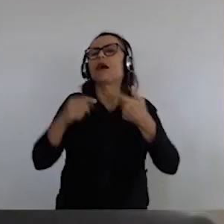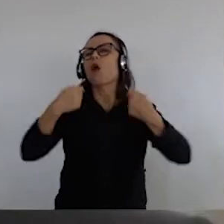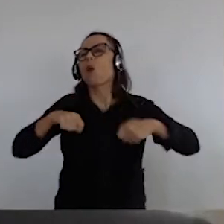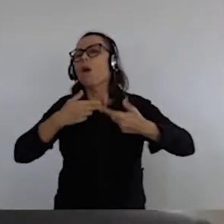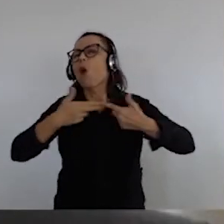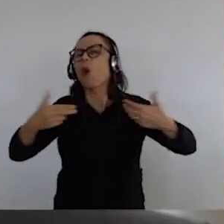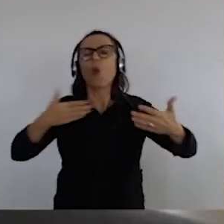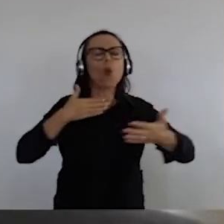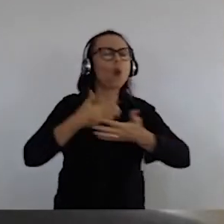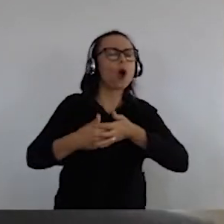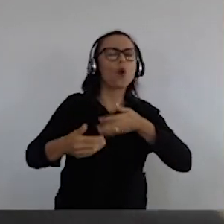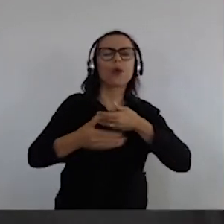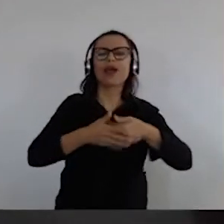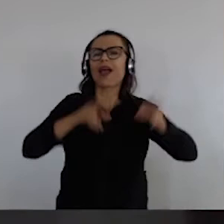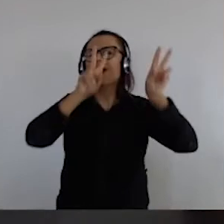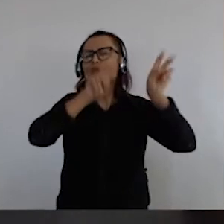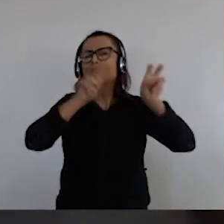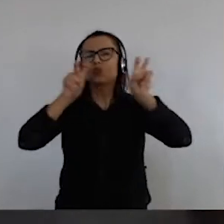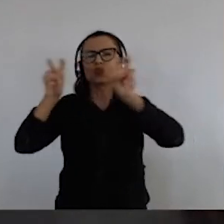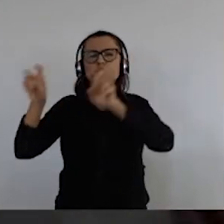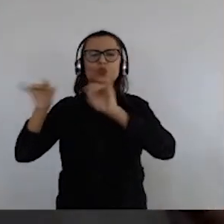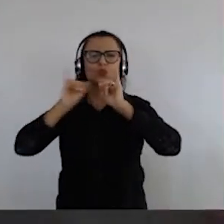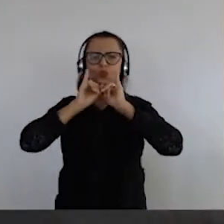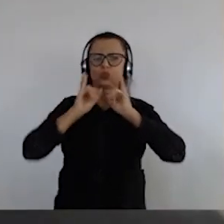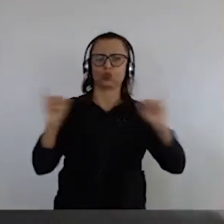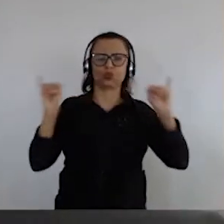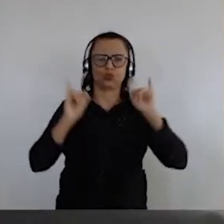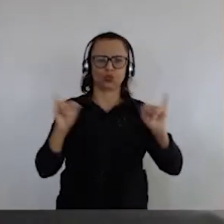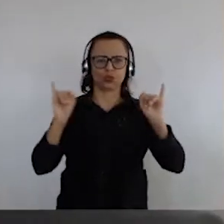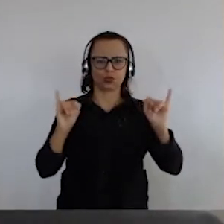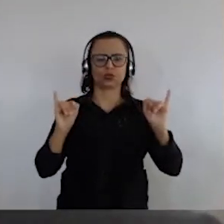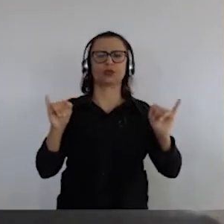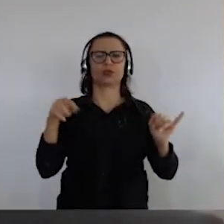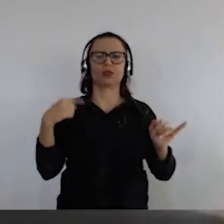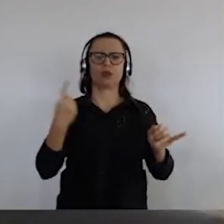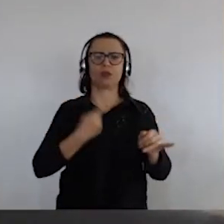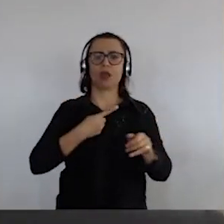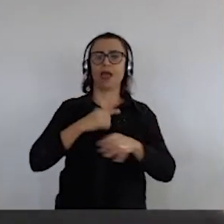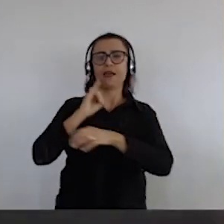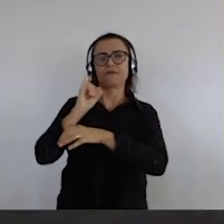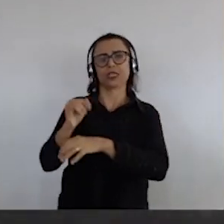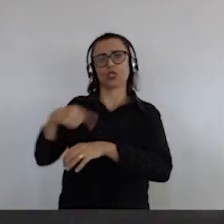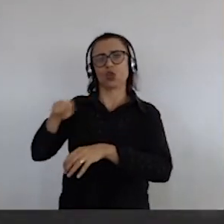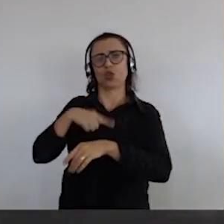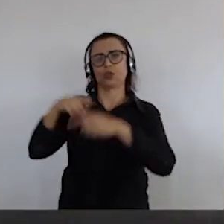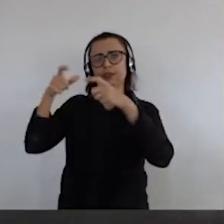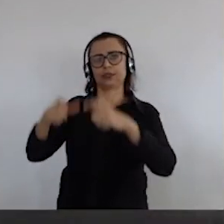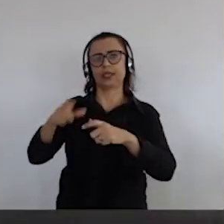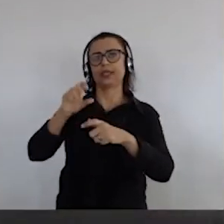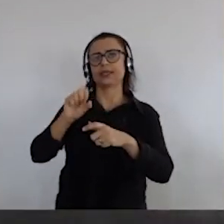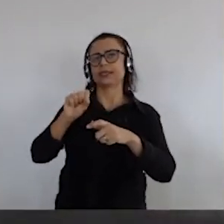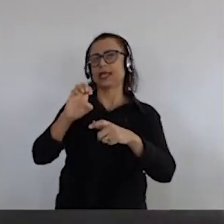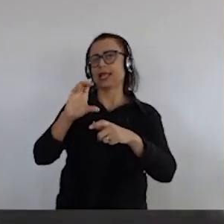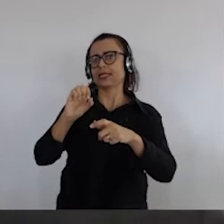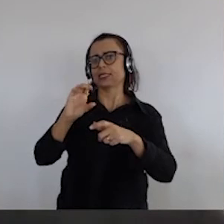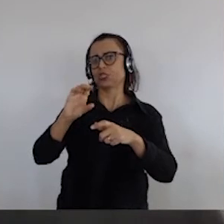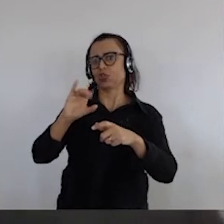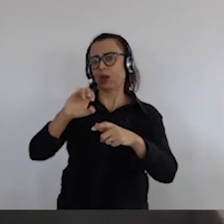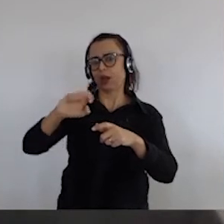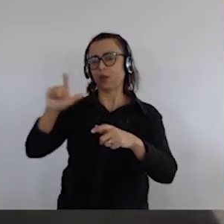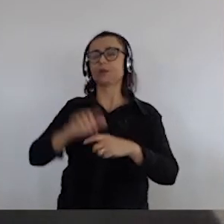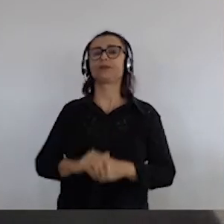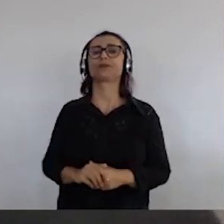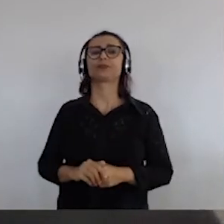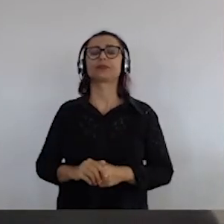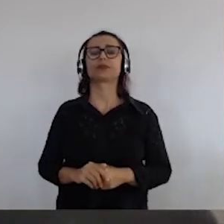a qualquer violação que seja noticiada à nossa seccional. E durante um ano tivemos um